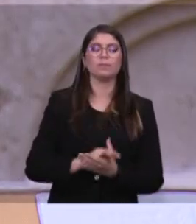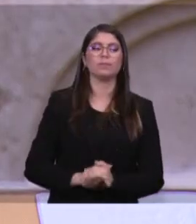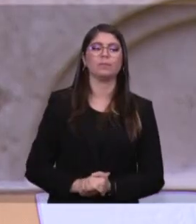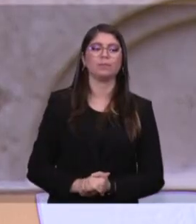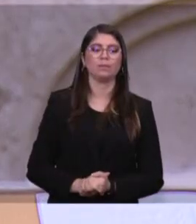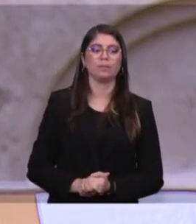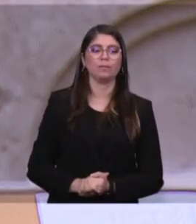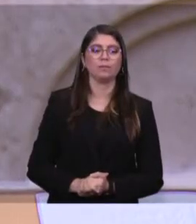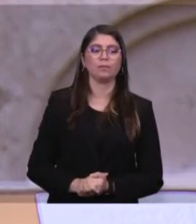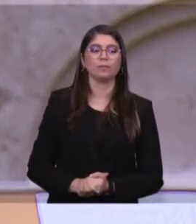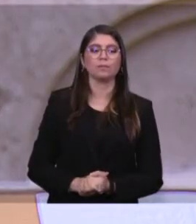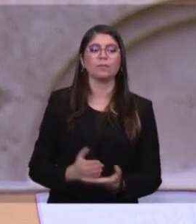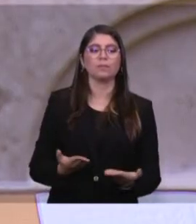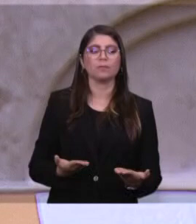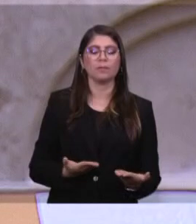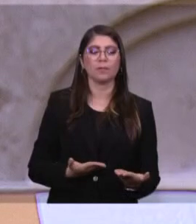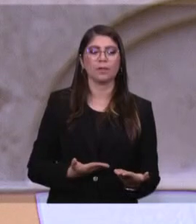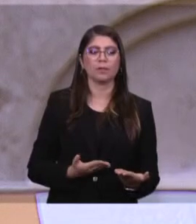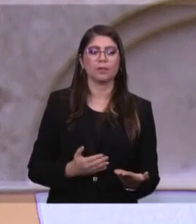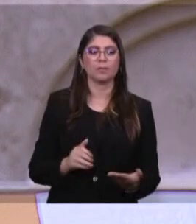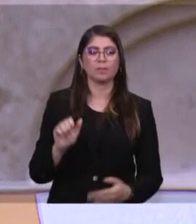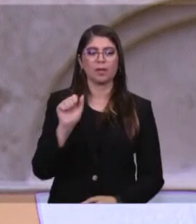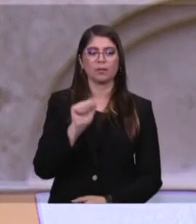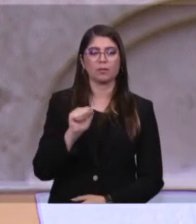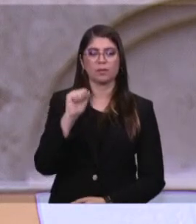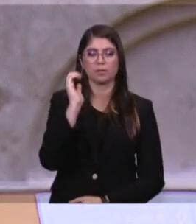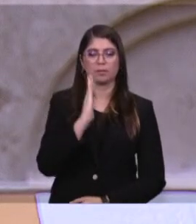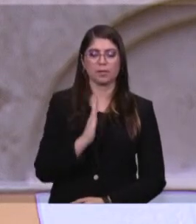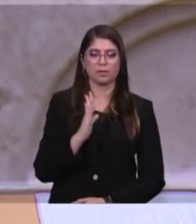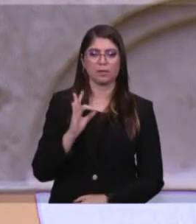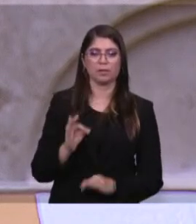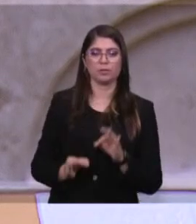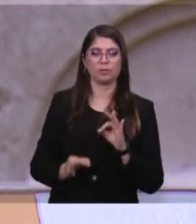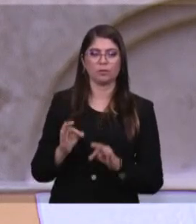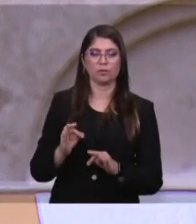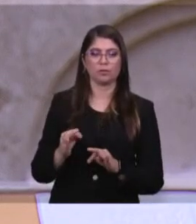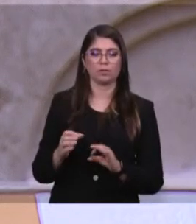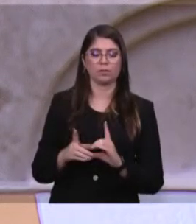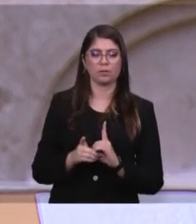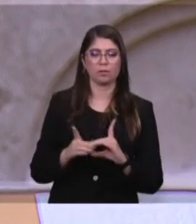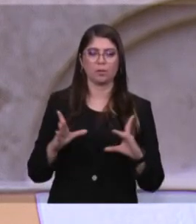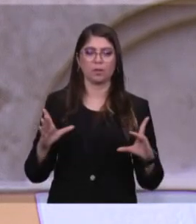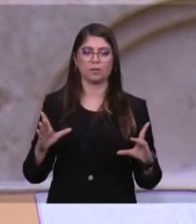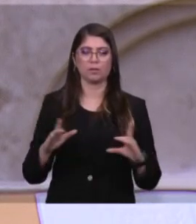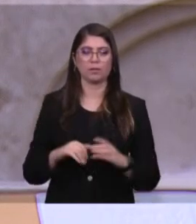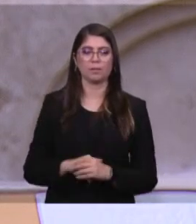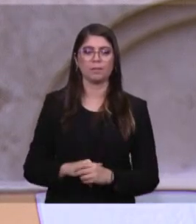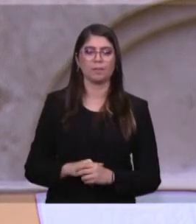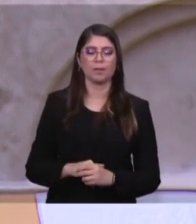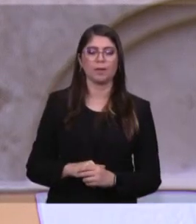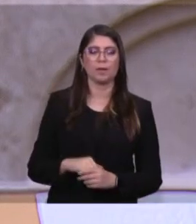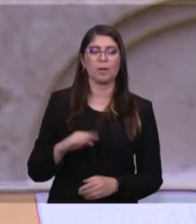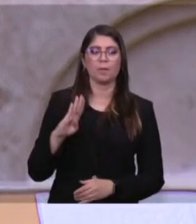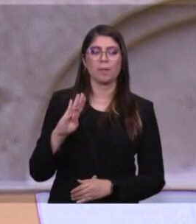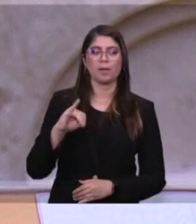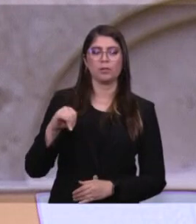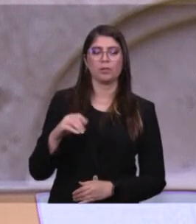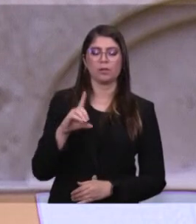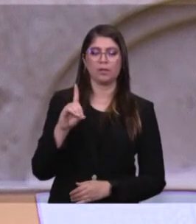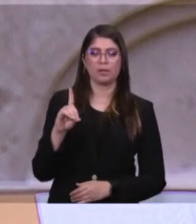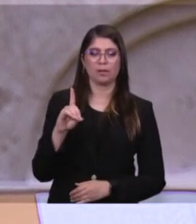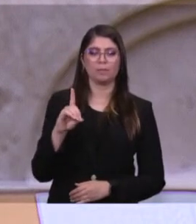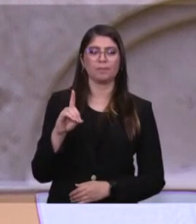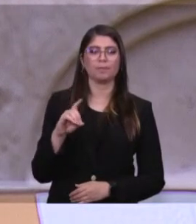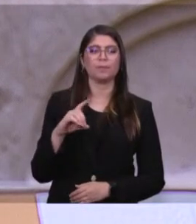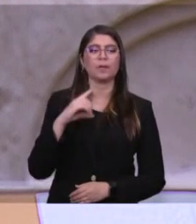Silva. Chamo agora pela Associação Brasileira de Juristas Inspira Democracia, a BJD, o doutor